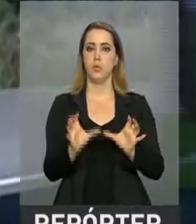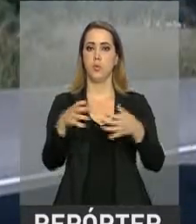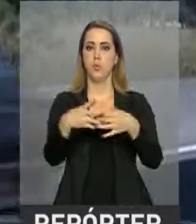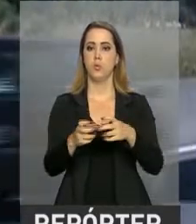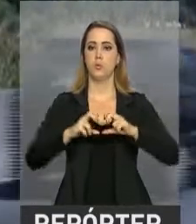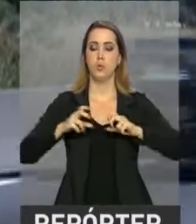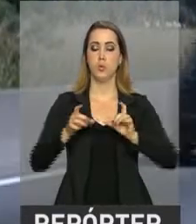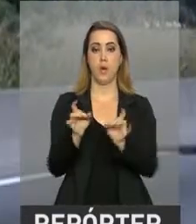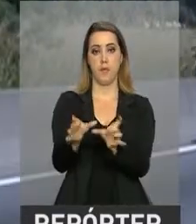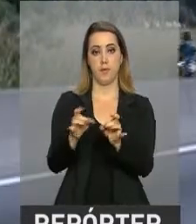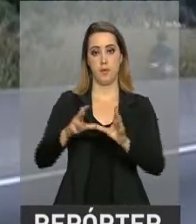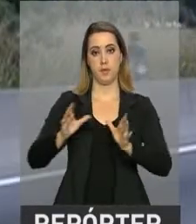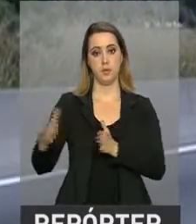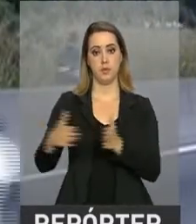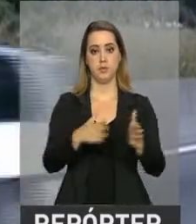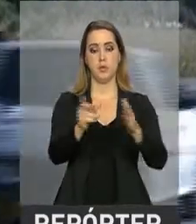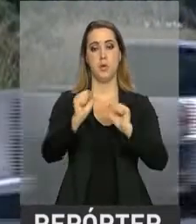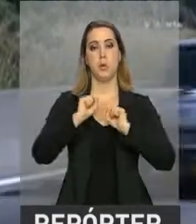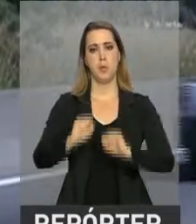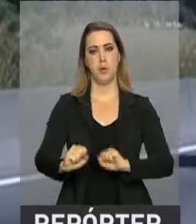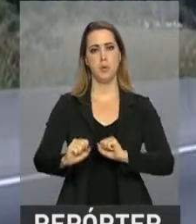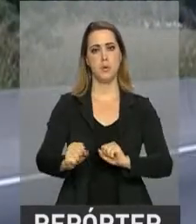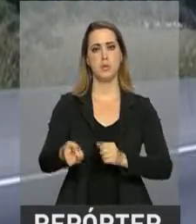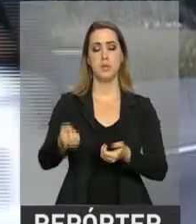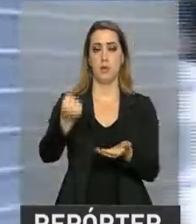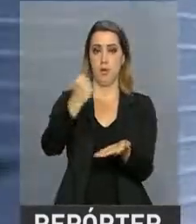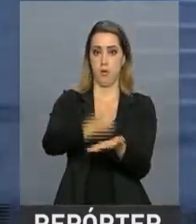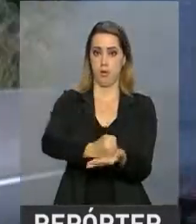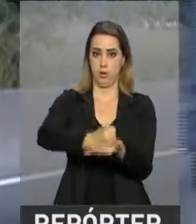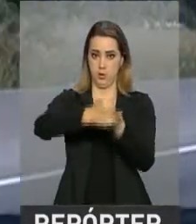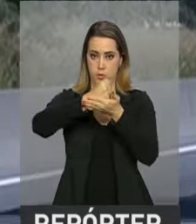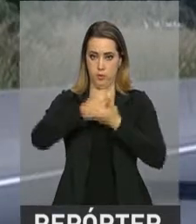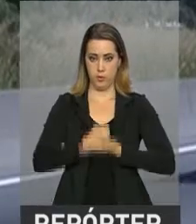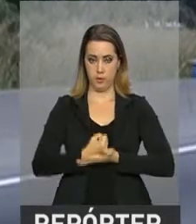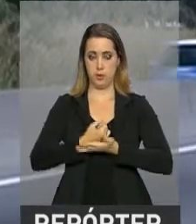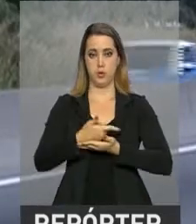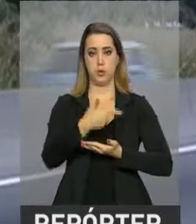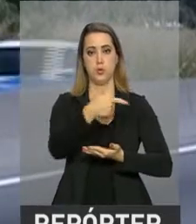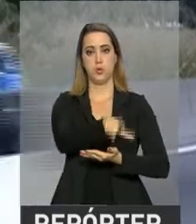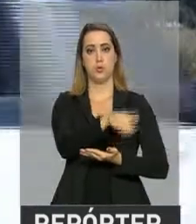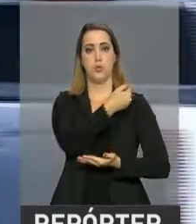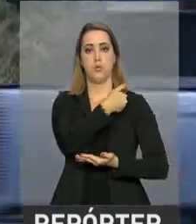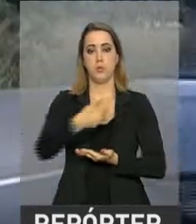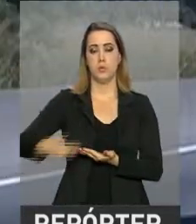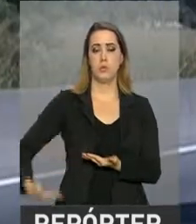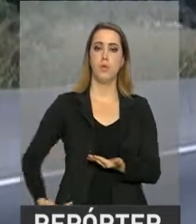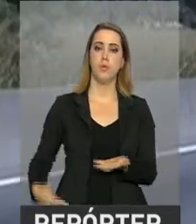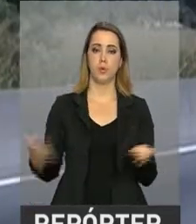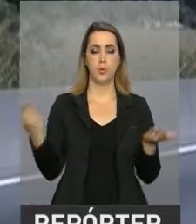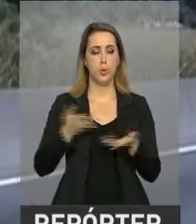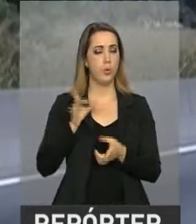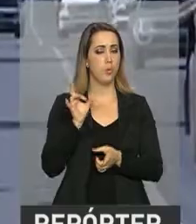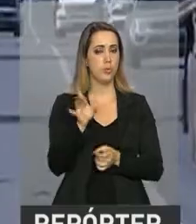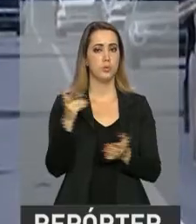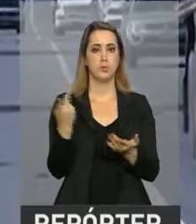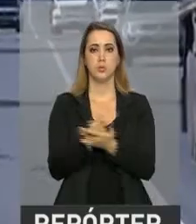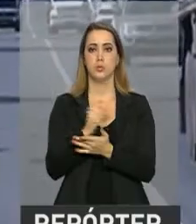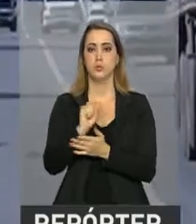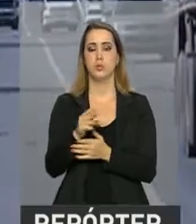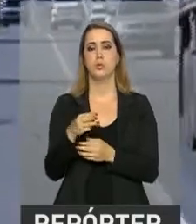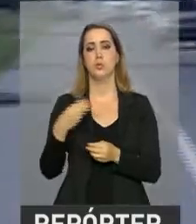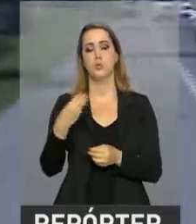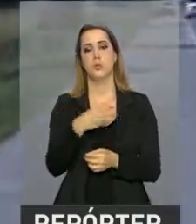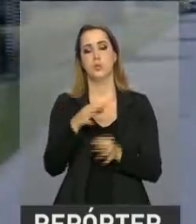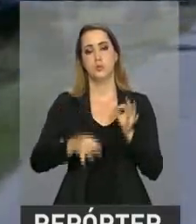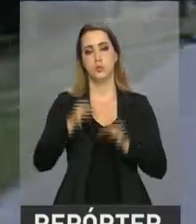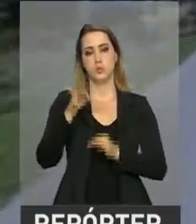rodovia seja devolvida para o governo hoje isso pode ocorrer mas envolve necessariamente a justiça agora